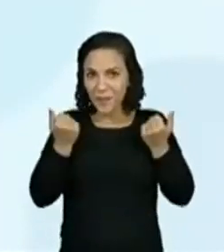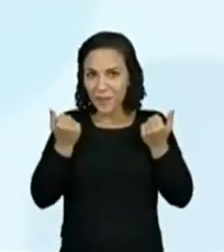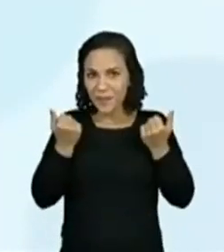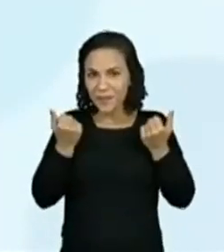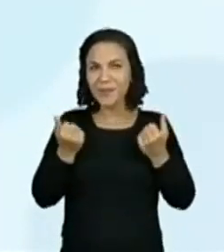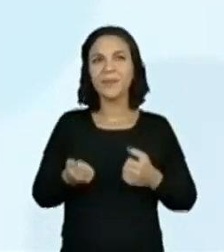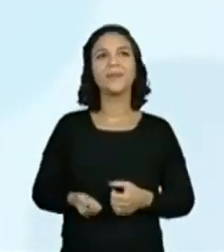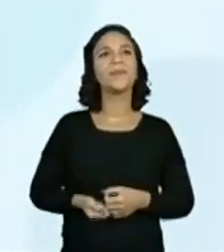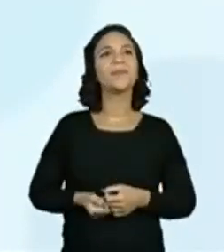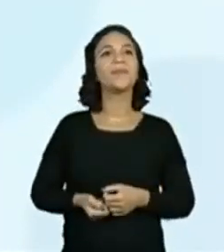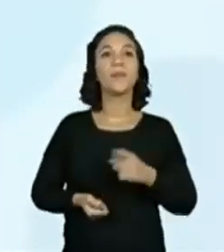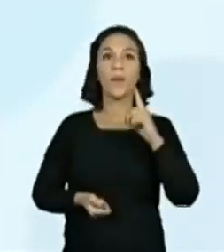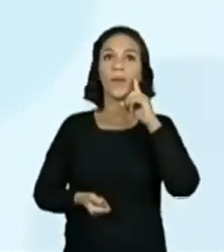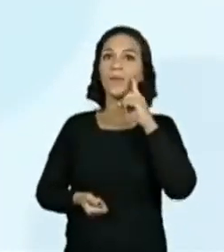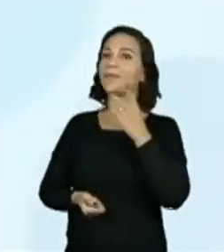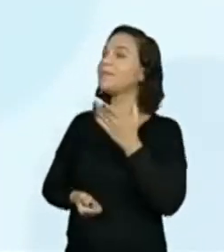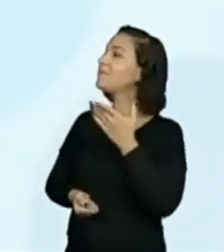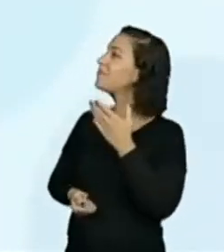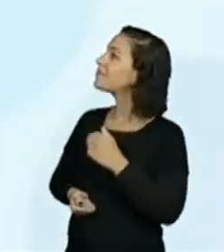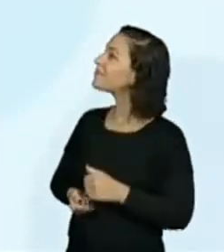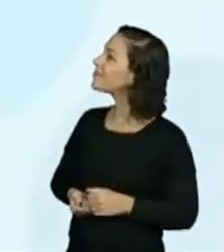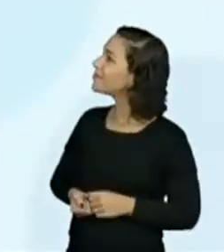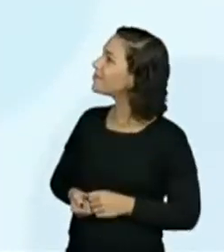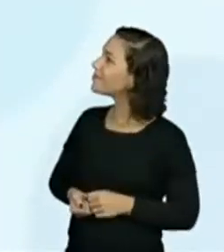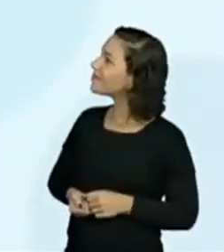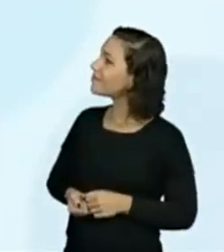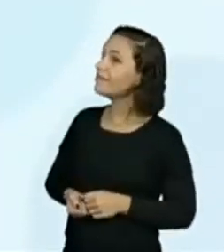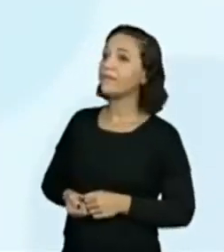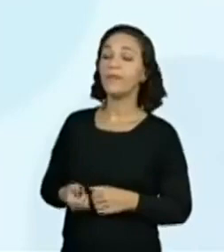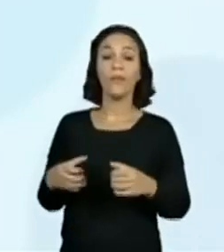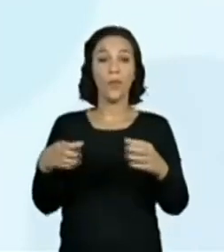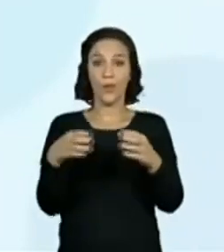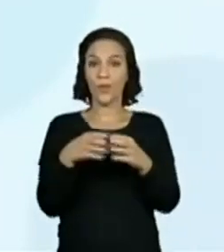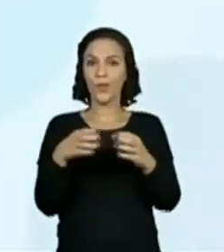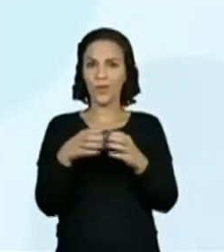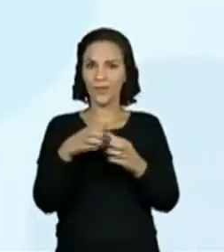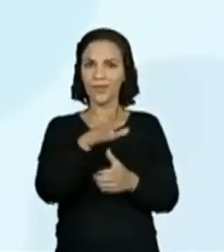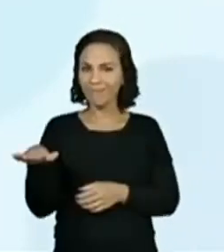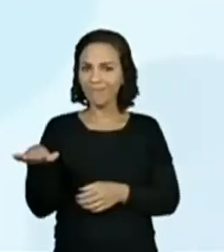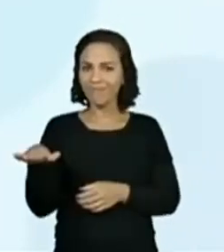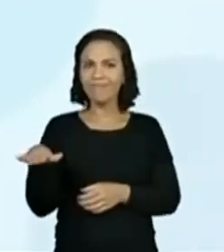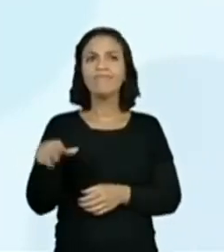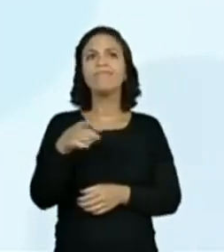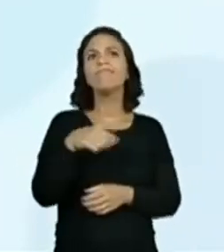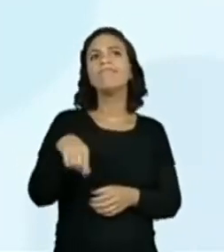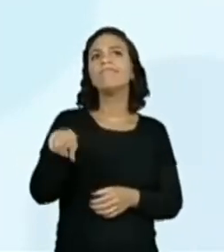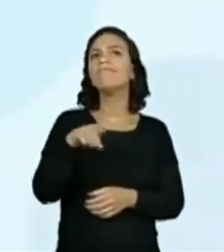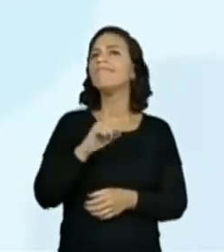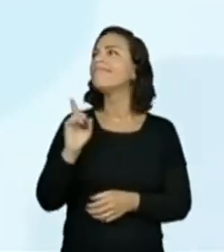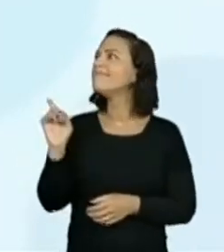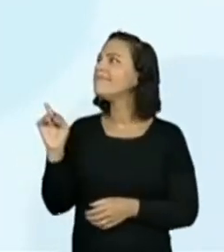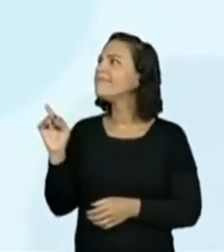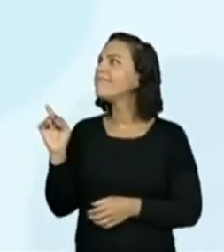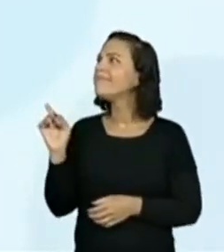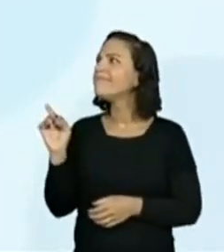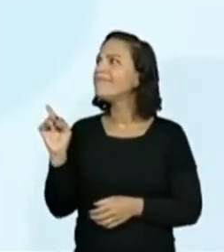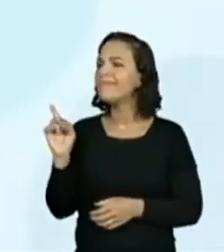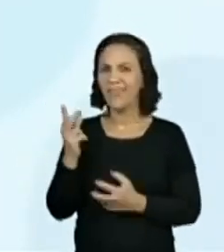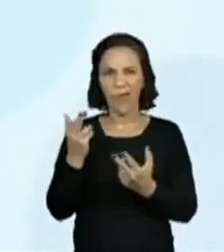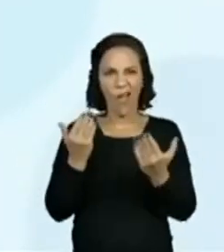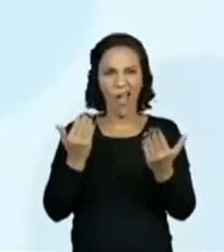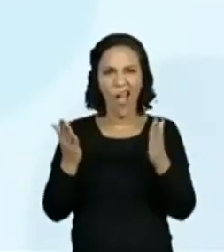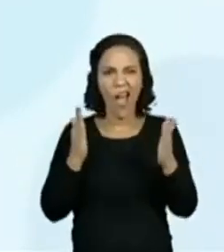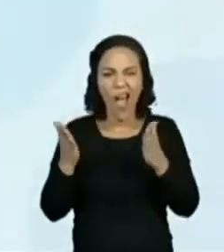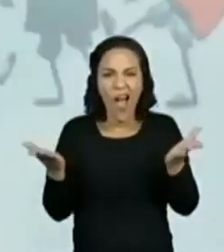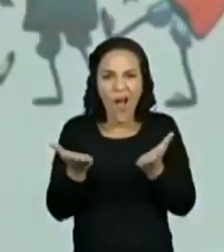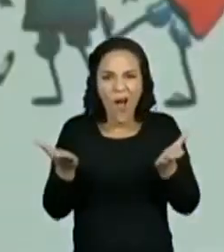lá? Olha só, temos aí um grupo de crianças. Certamente essas crianças, na época em que estamos, aí na época do